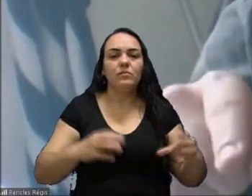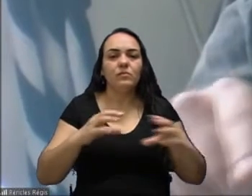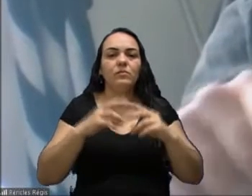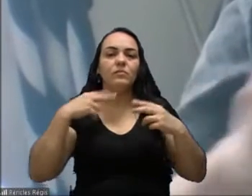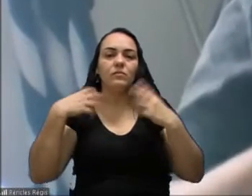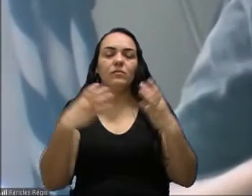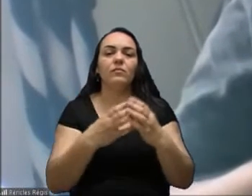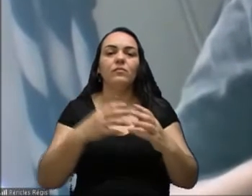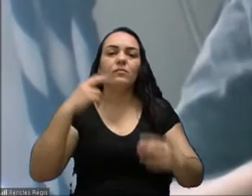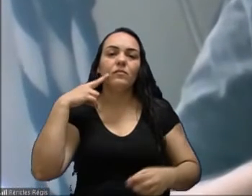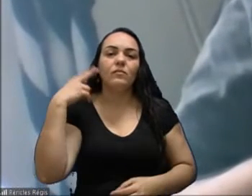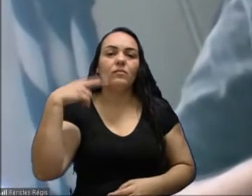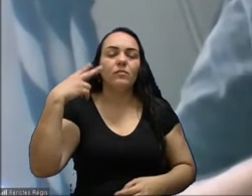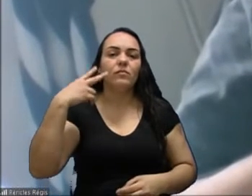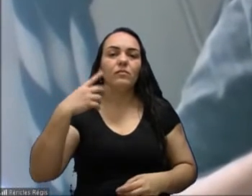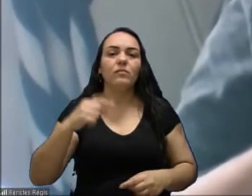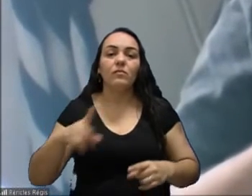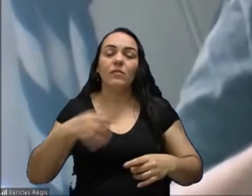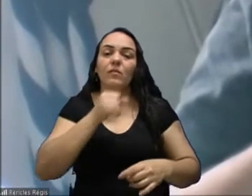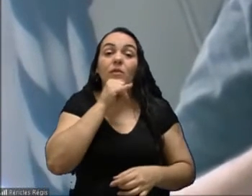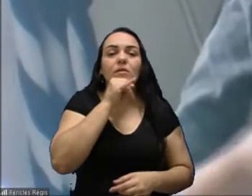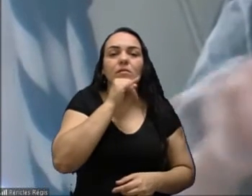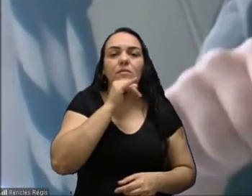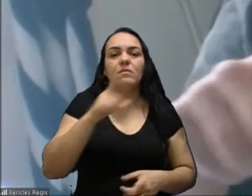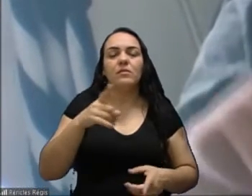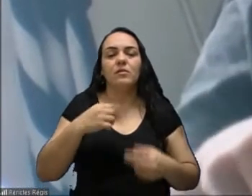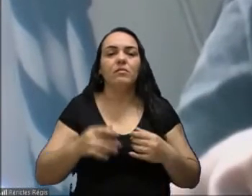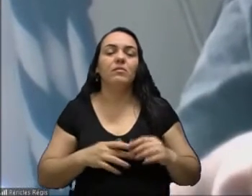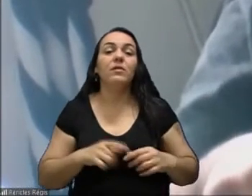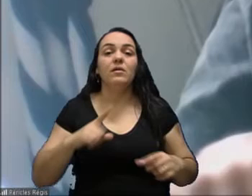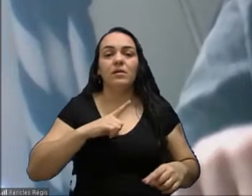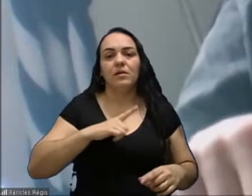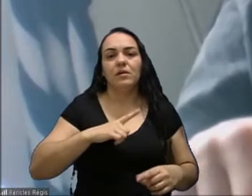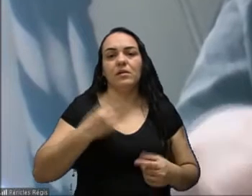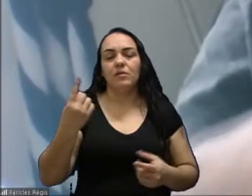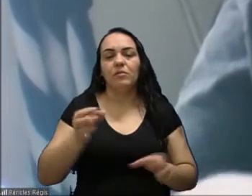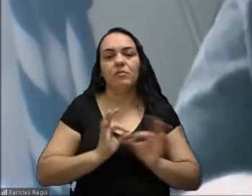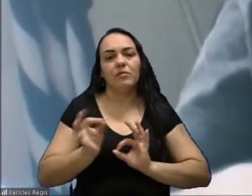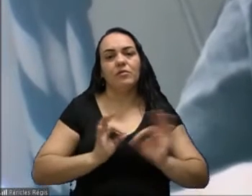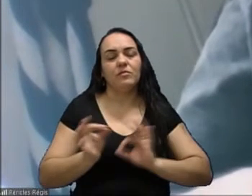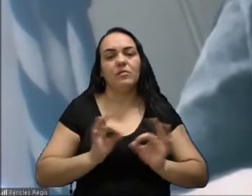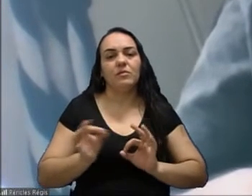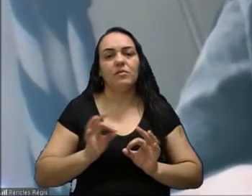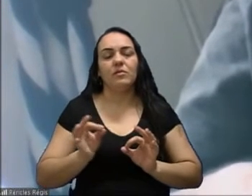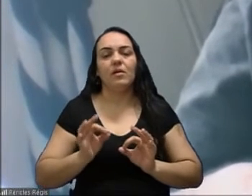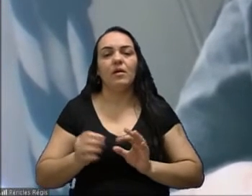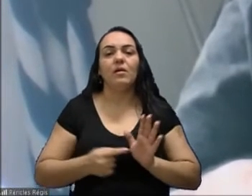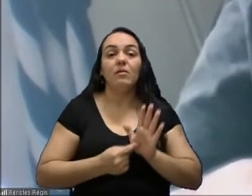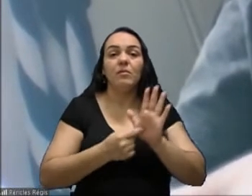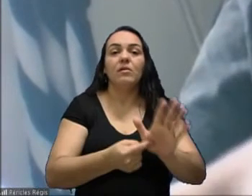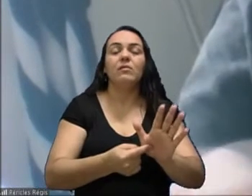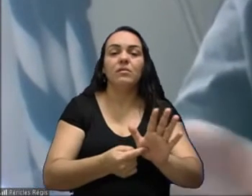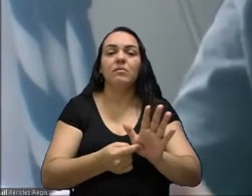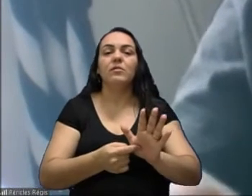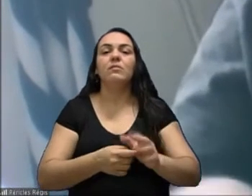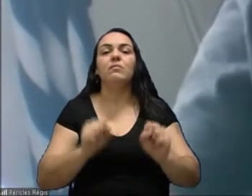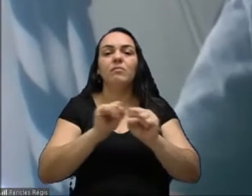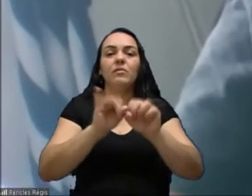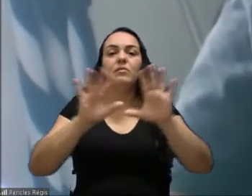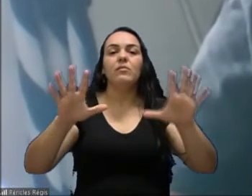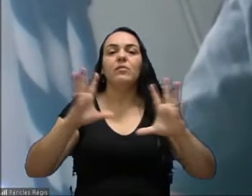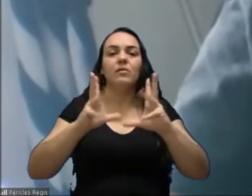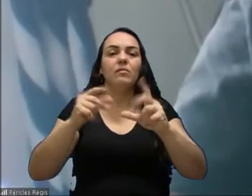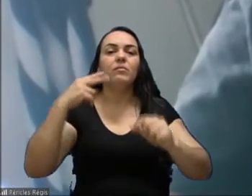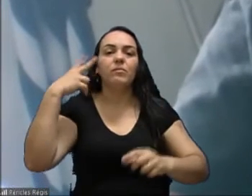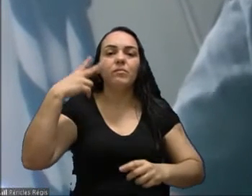um exemplo desse plano de meta sendo aplicado que já está sendo aplicado já está dando visibilidade sobre isso tá aí para todos os